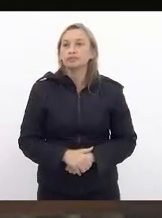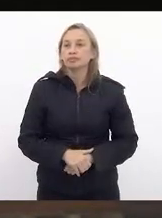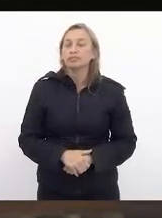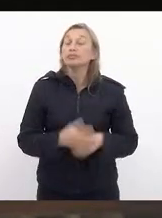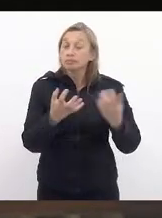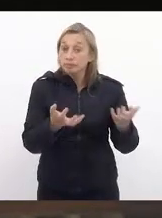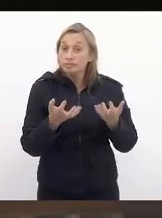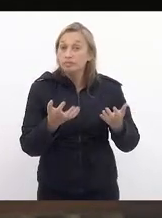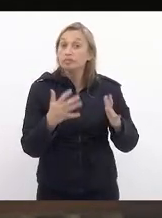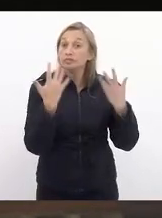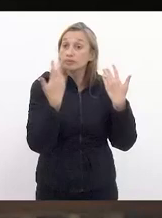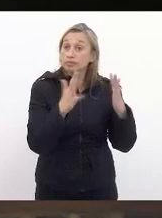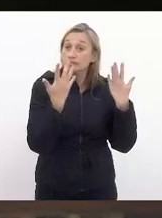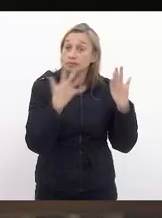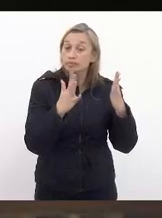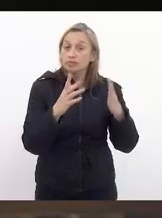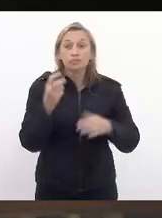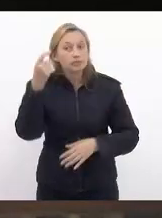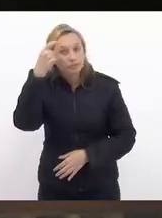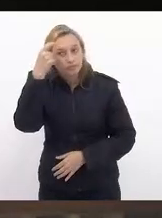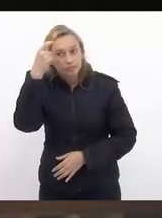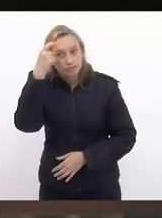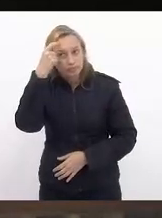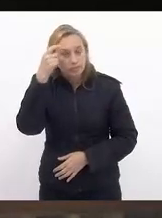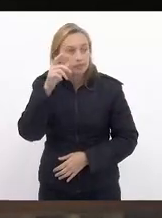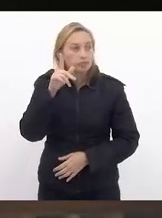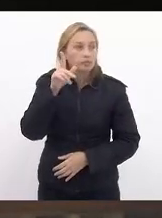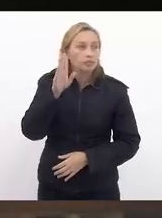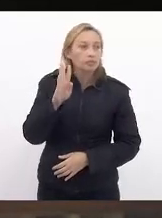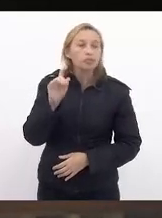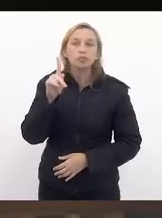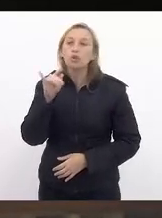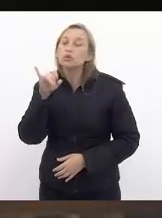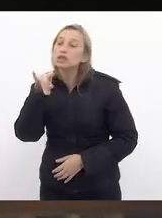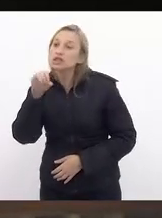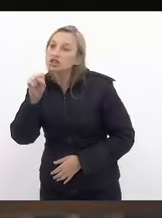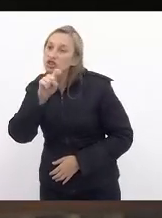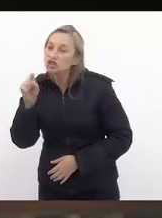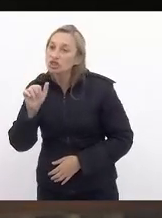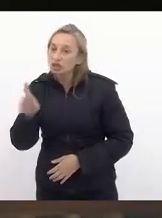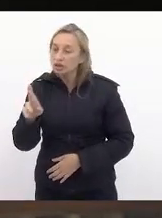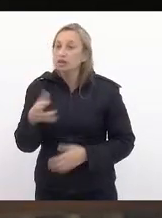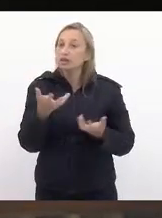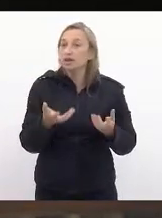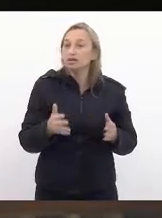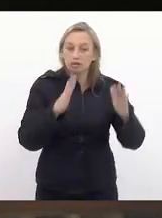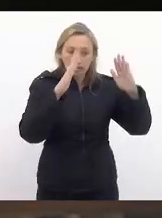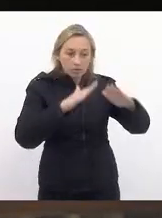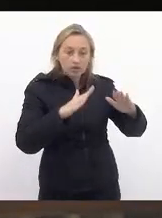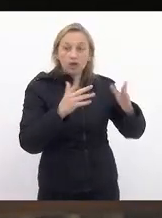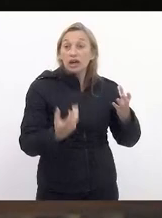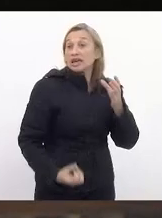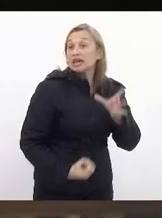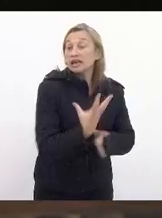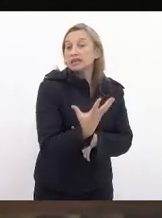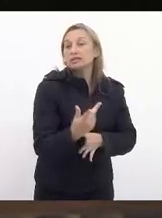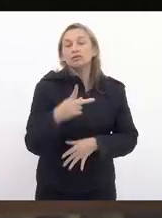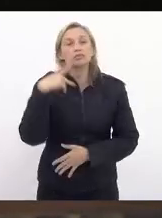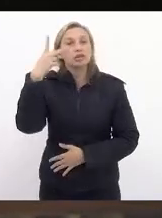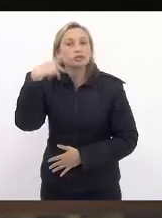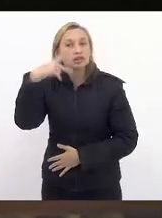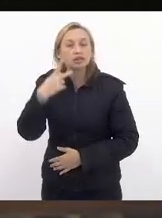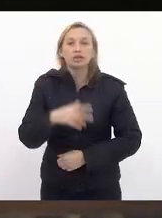quero celebrar a memória de poussin ver quero reverenciar a construção